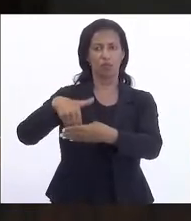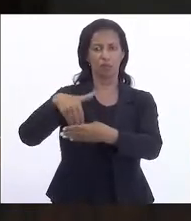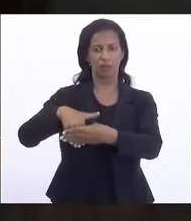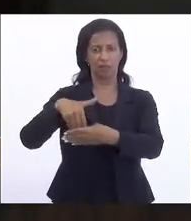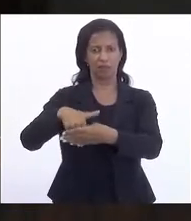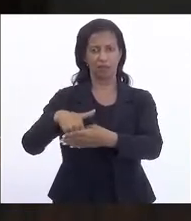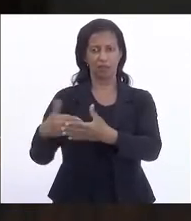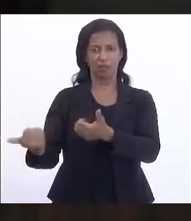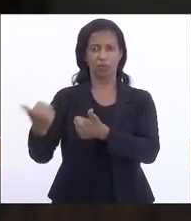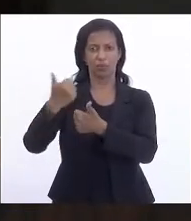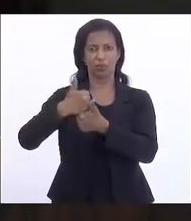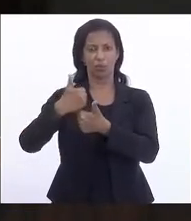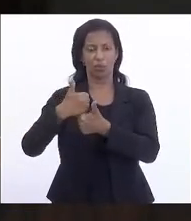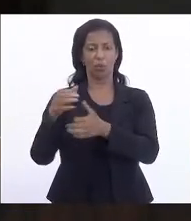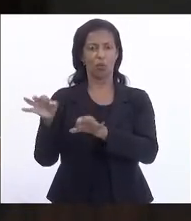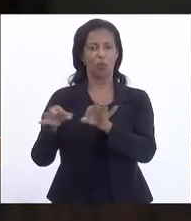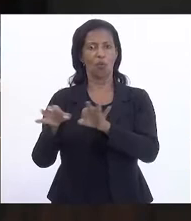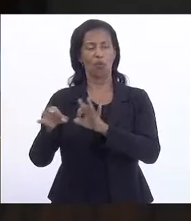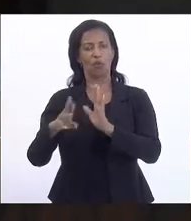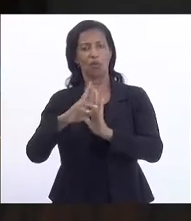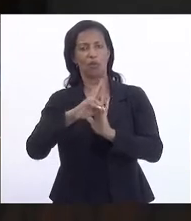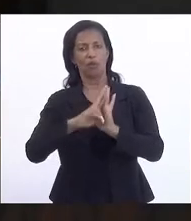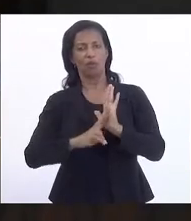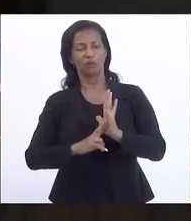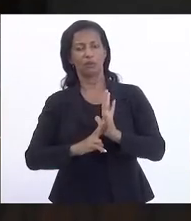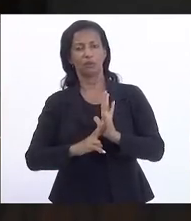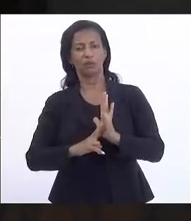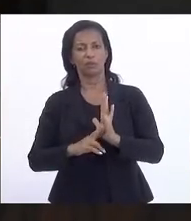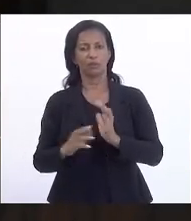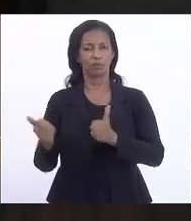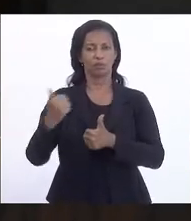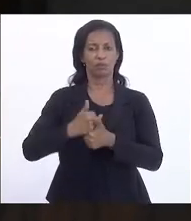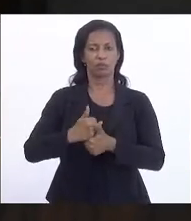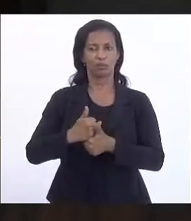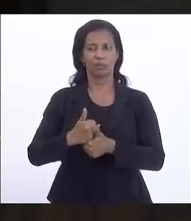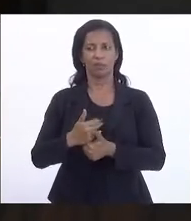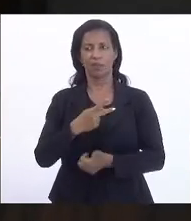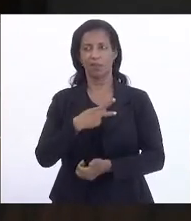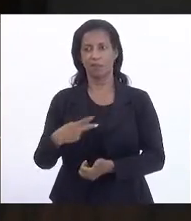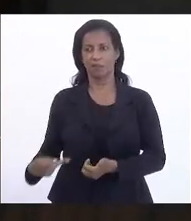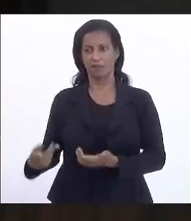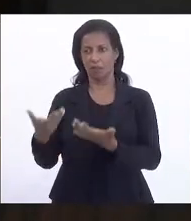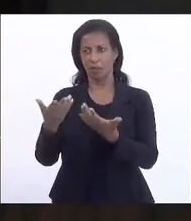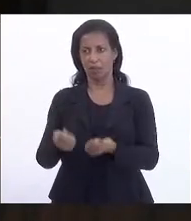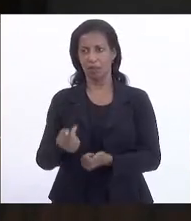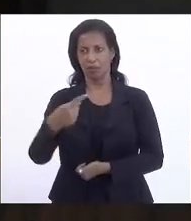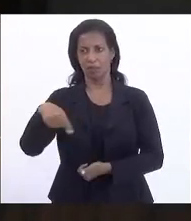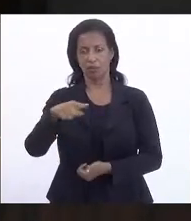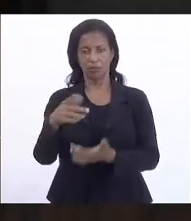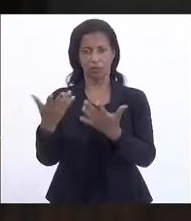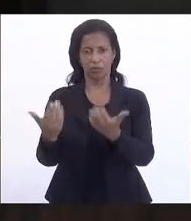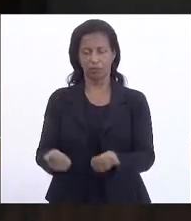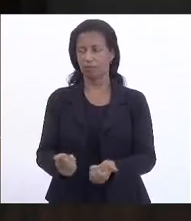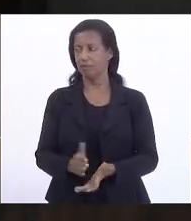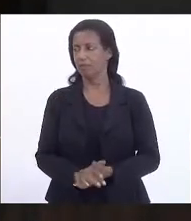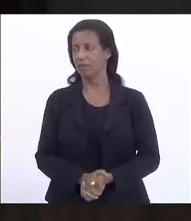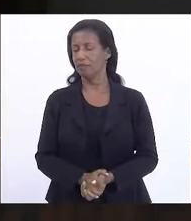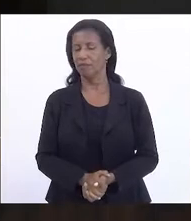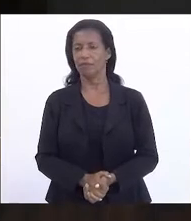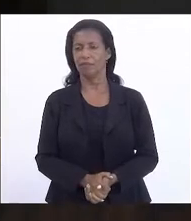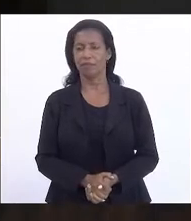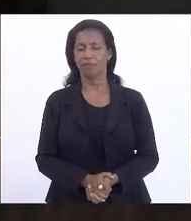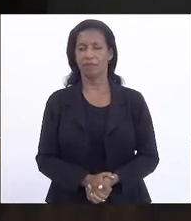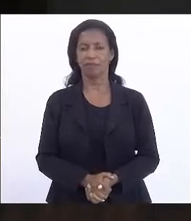o substitutivo, conforme a final de redação da CCJ. Que a presidência defere. Senhores que aprovam, permaneçam como estão. Aprovado, vai a